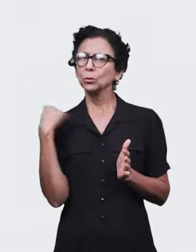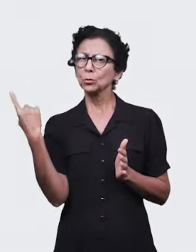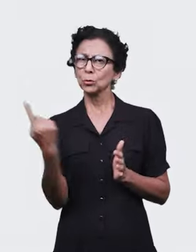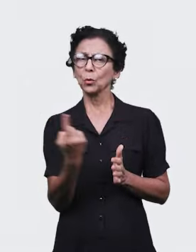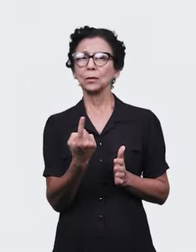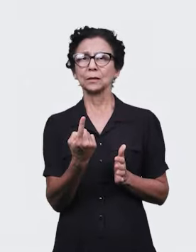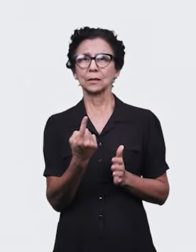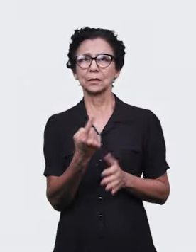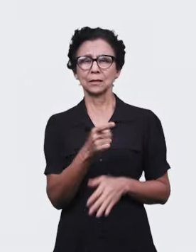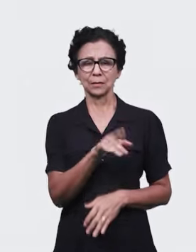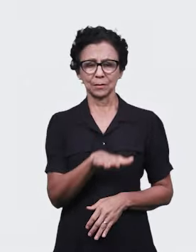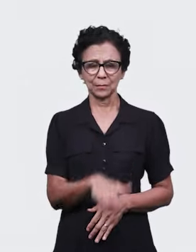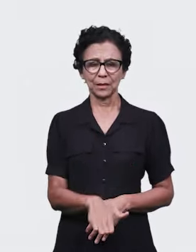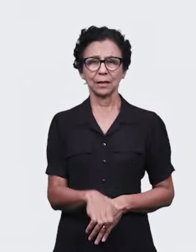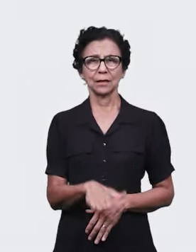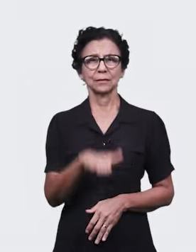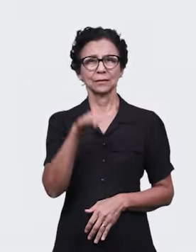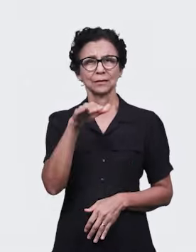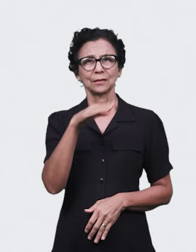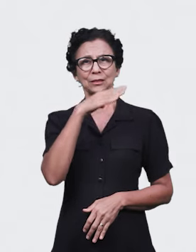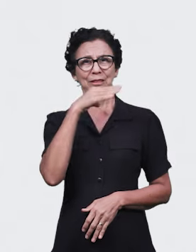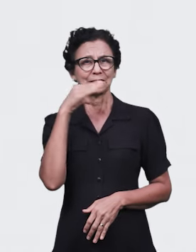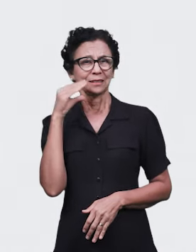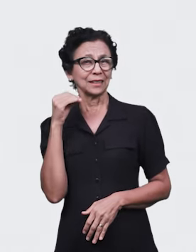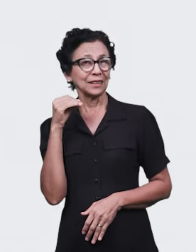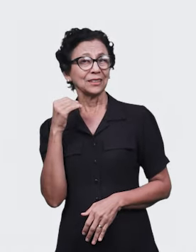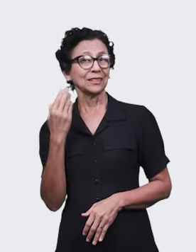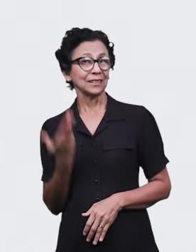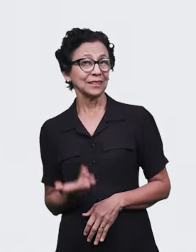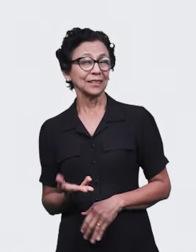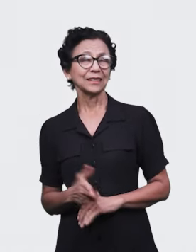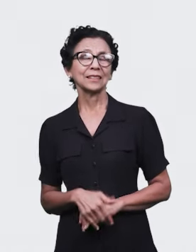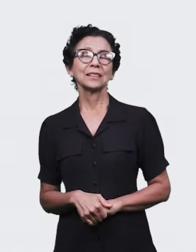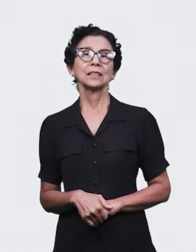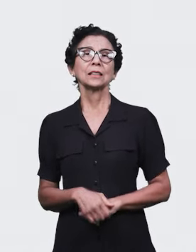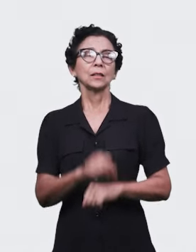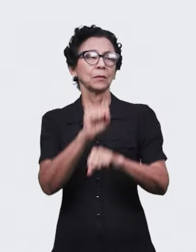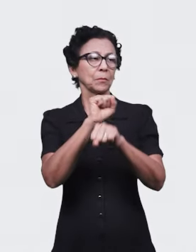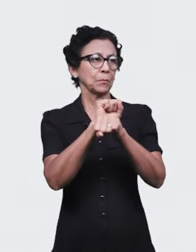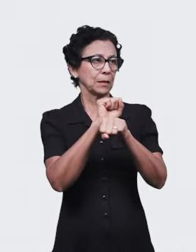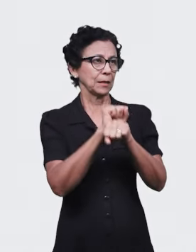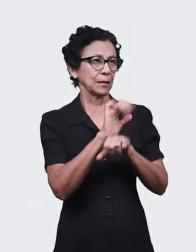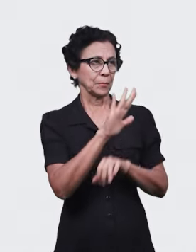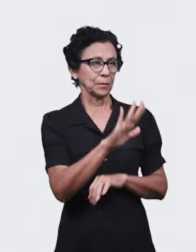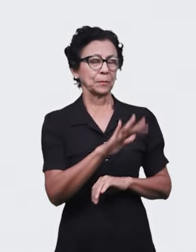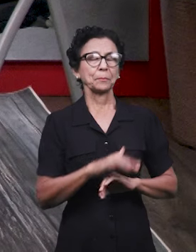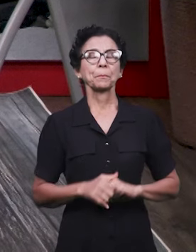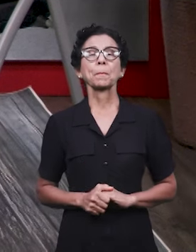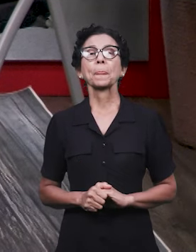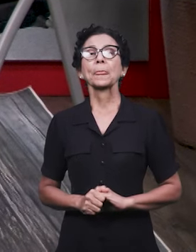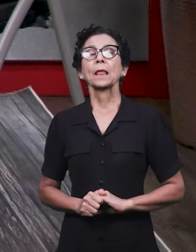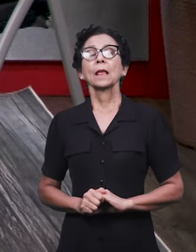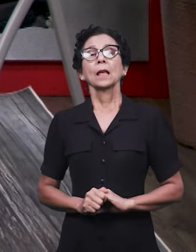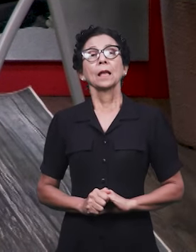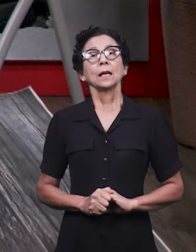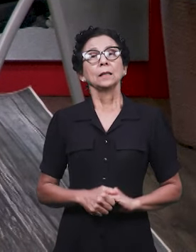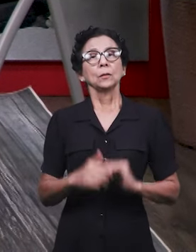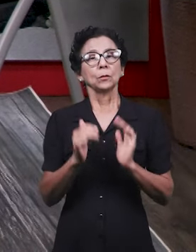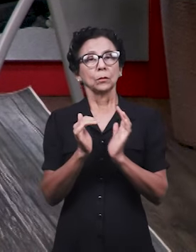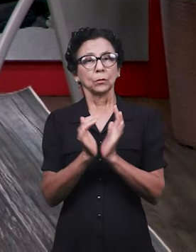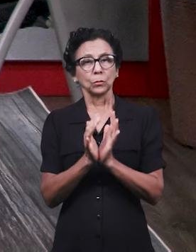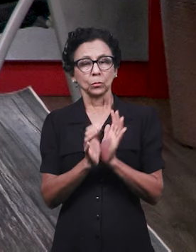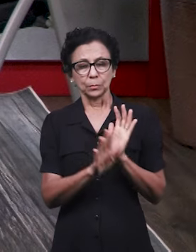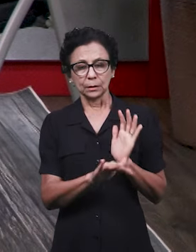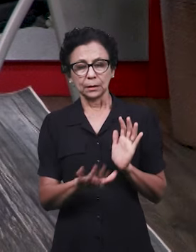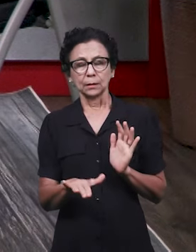né? Intermediários, adolescentes. Porque, vamos dar uma paradinha aqui, porque as crianças da acessibilidade,